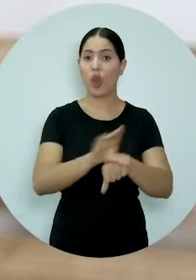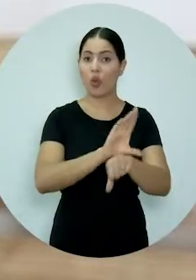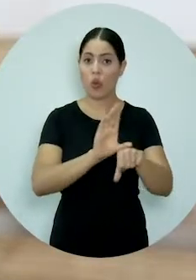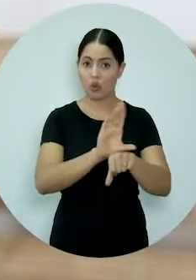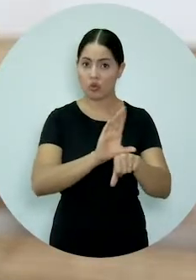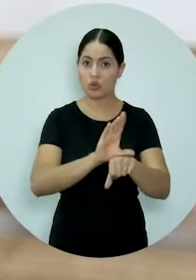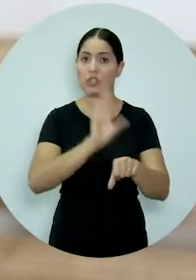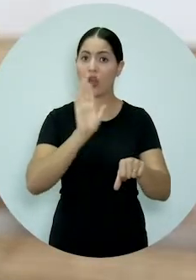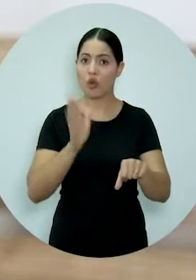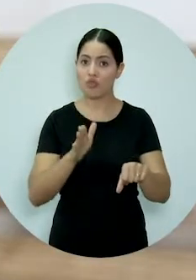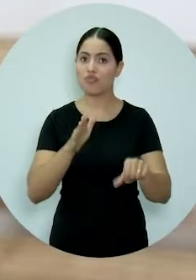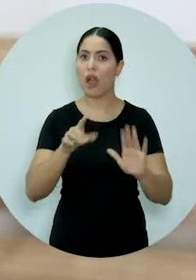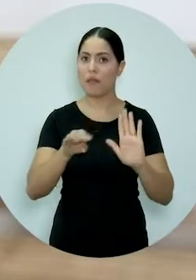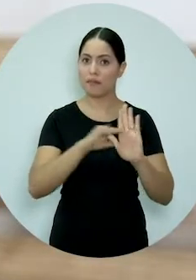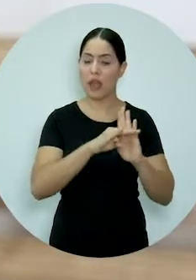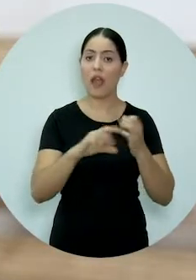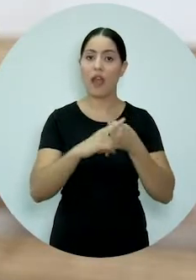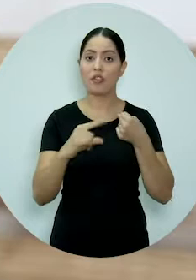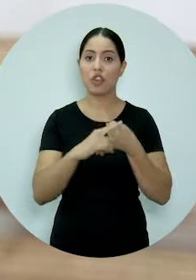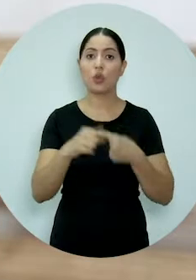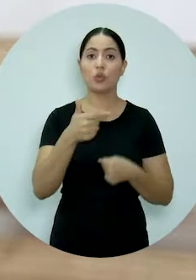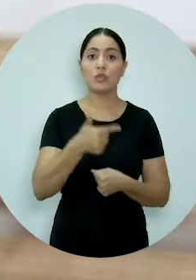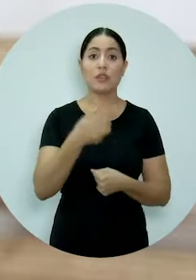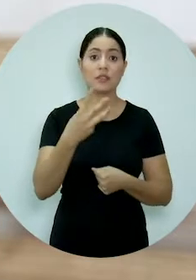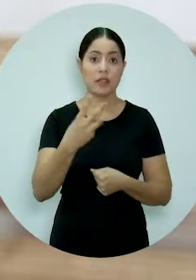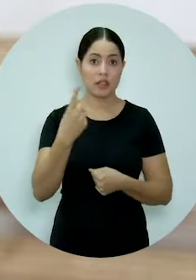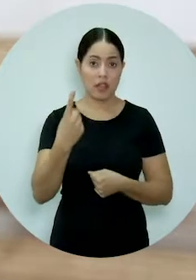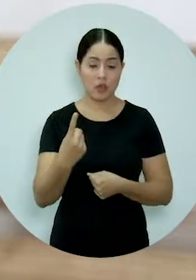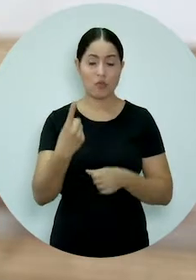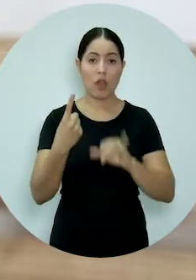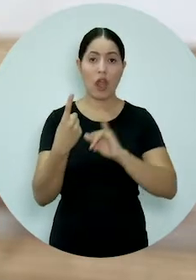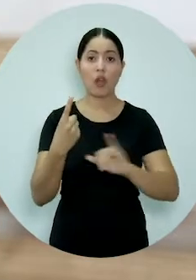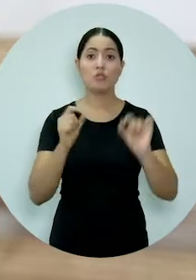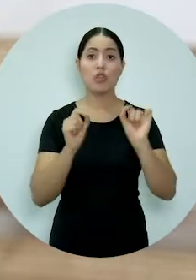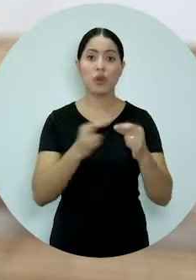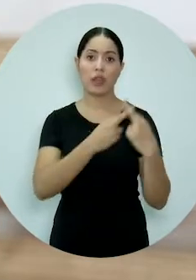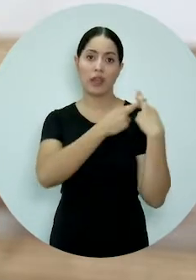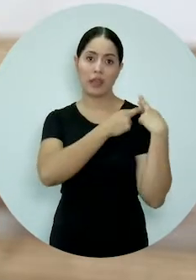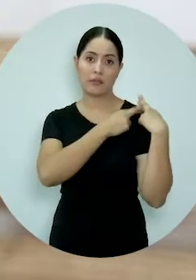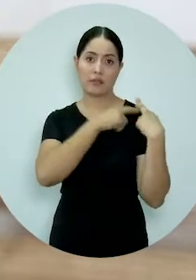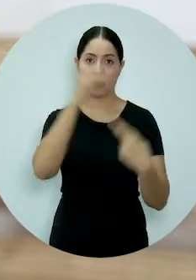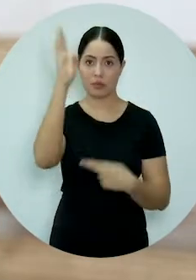porque a Constituição mesmo é que fixa, no artigo 231, a